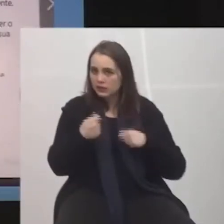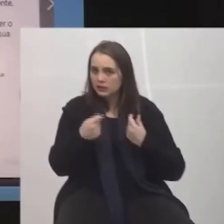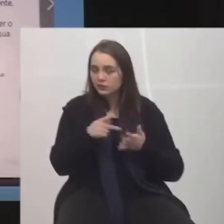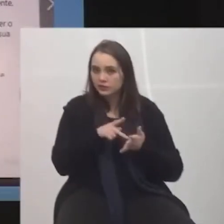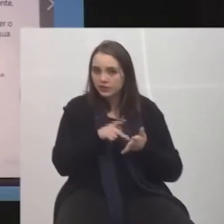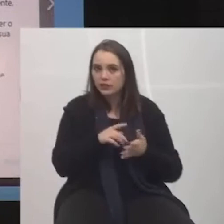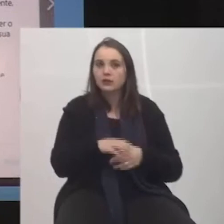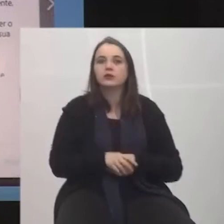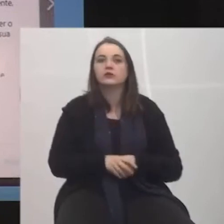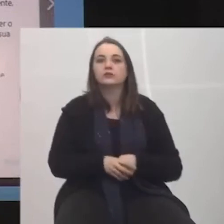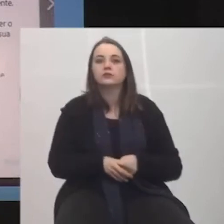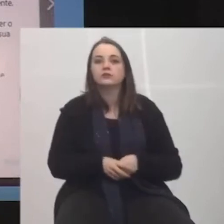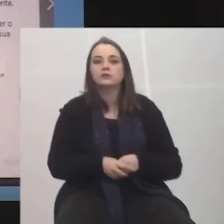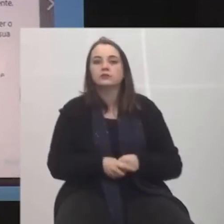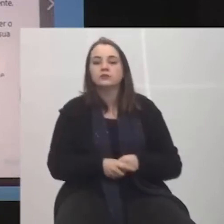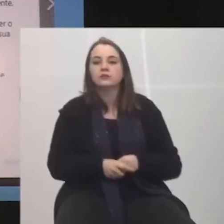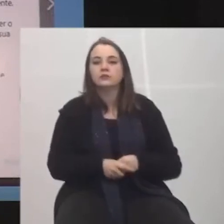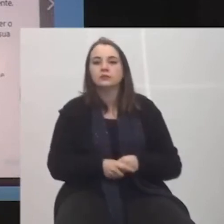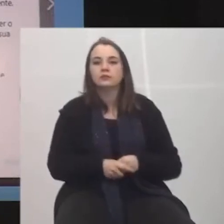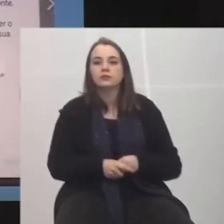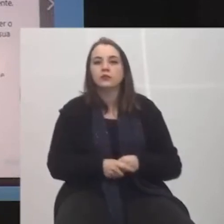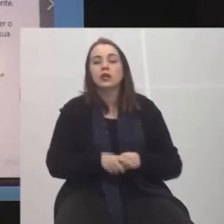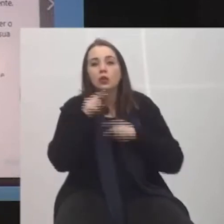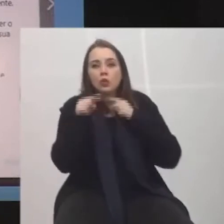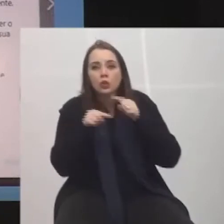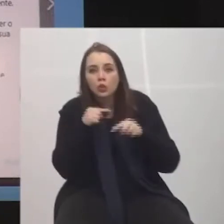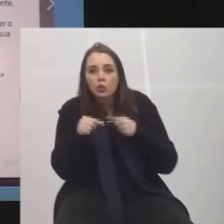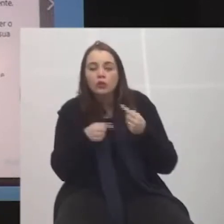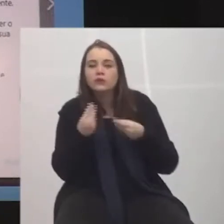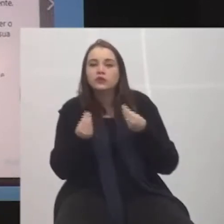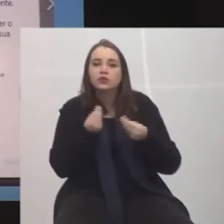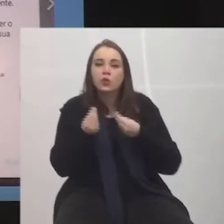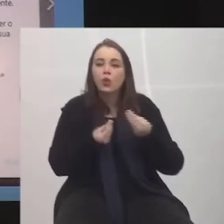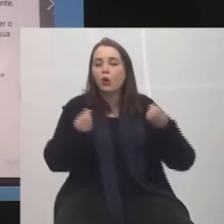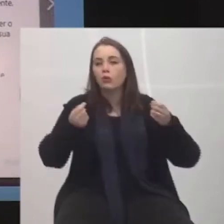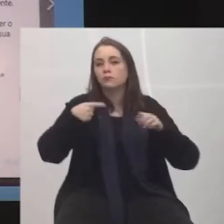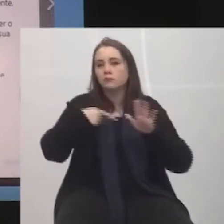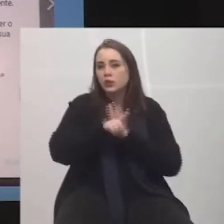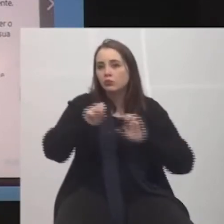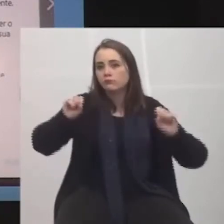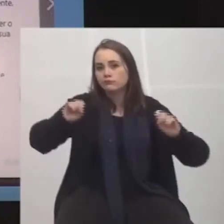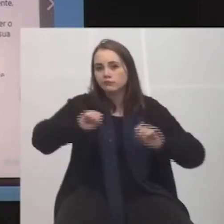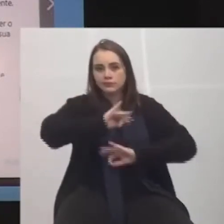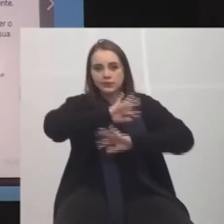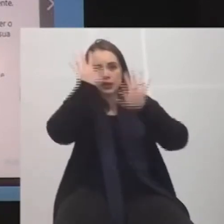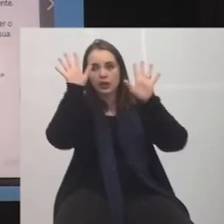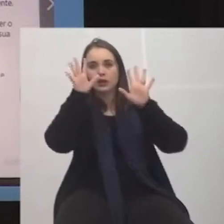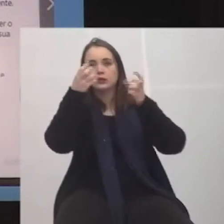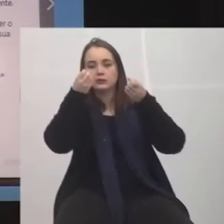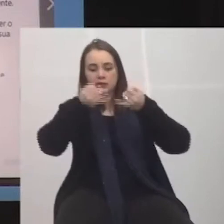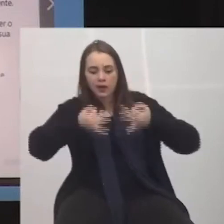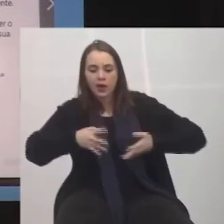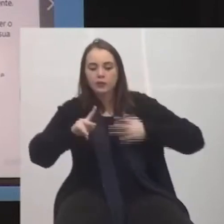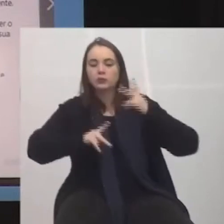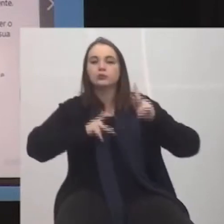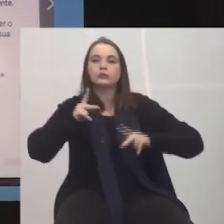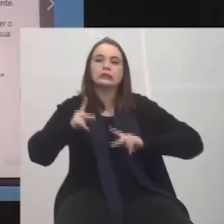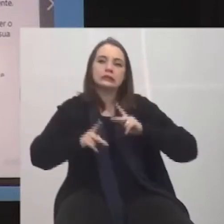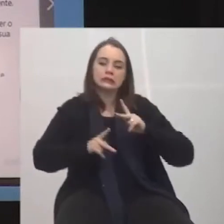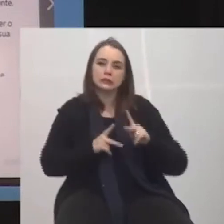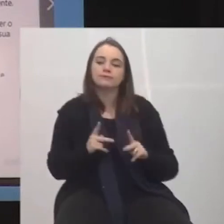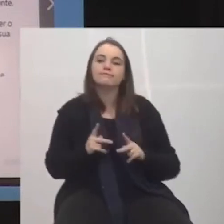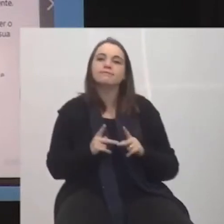né? Também dúvidas, então esclarecer das dúvidas mais comuns à população, né?